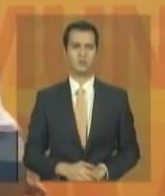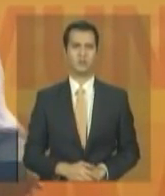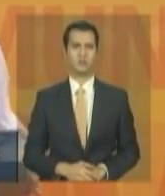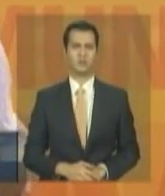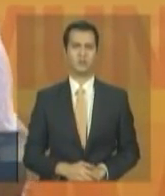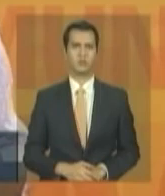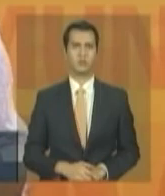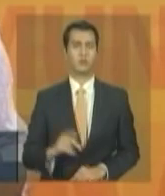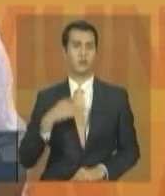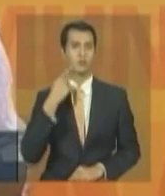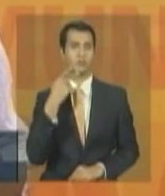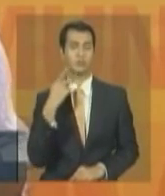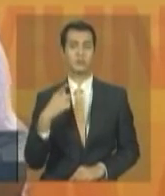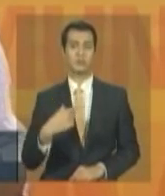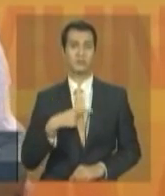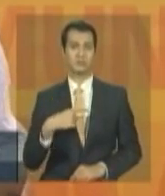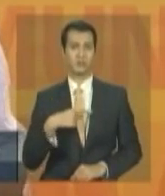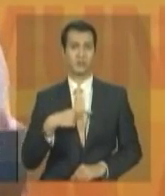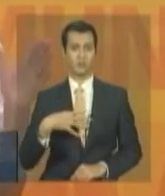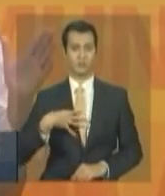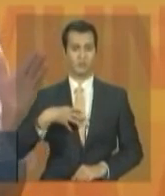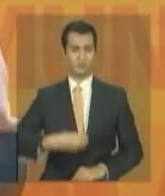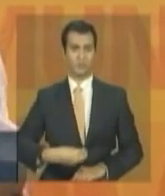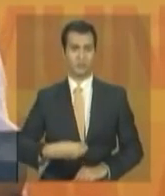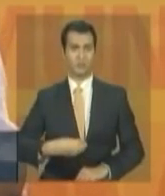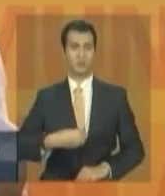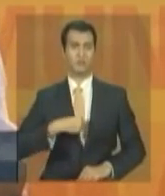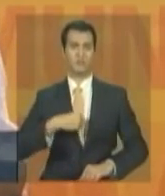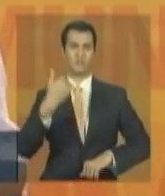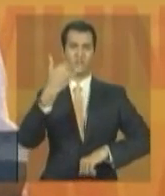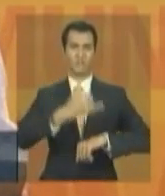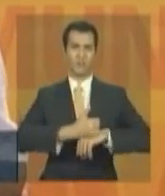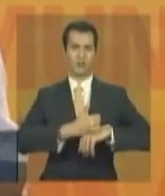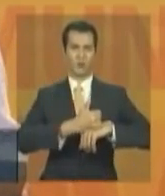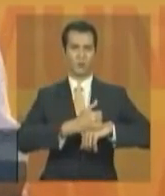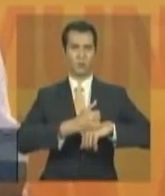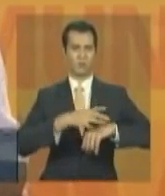infelizmente, acorrentava o filho dentro do quarto.